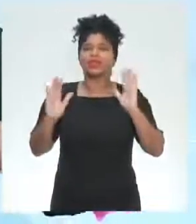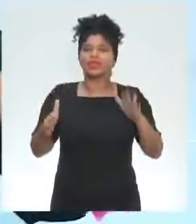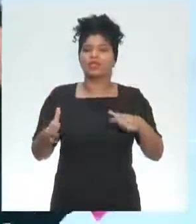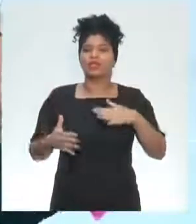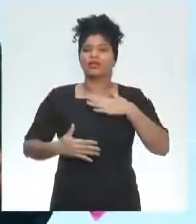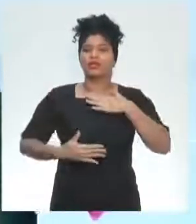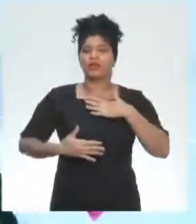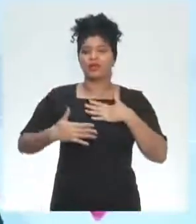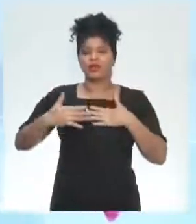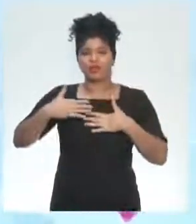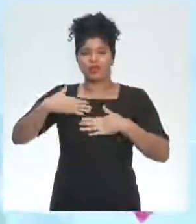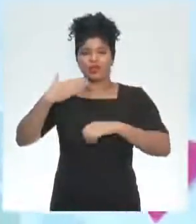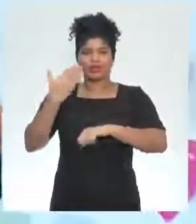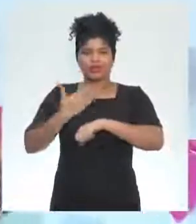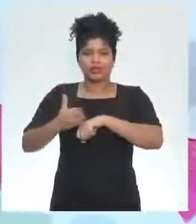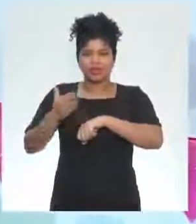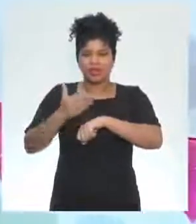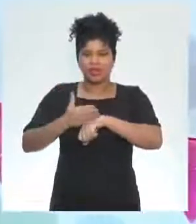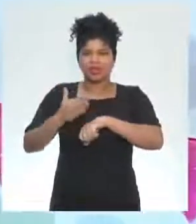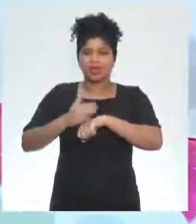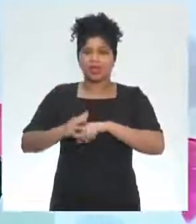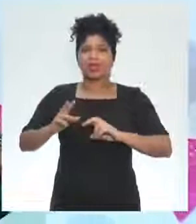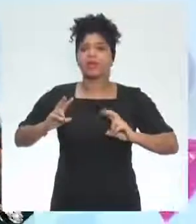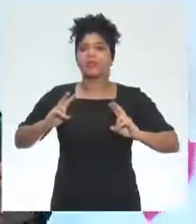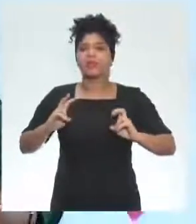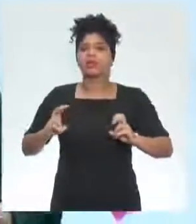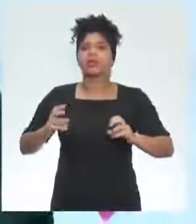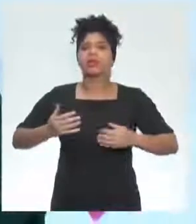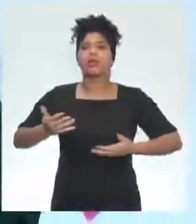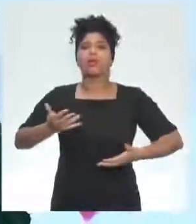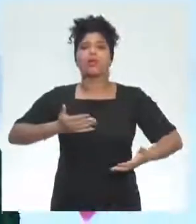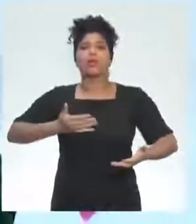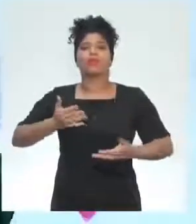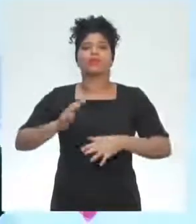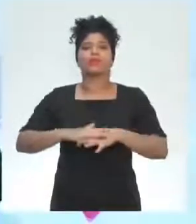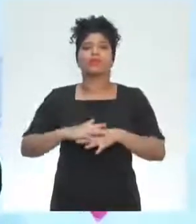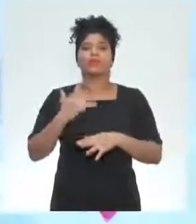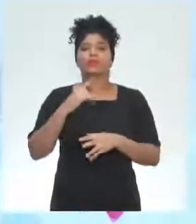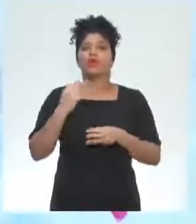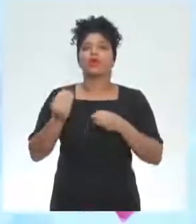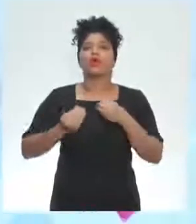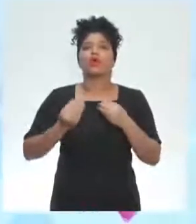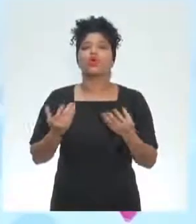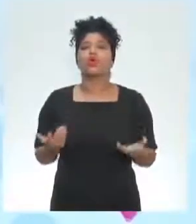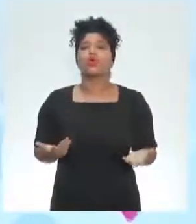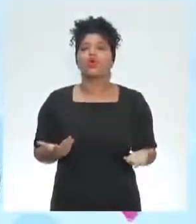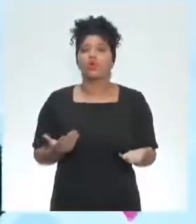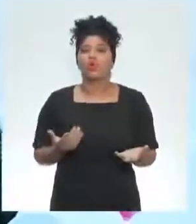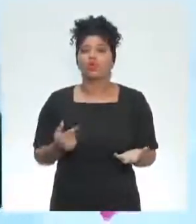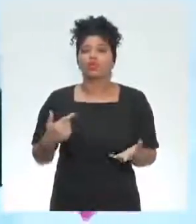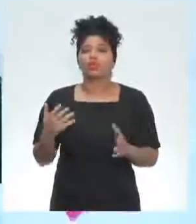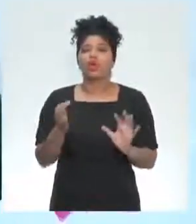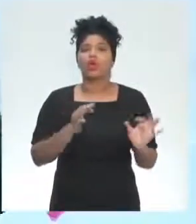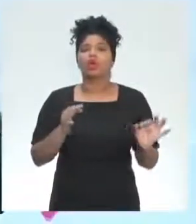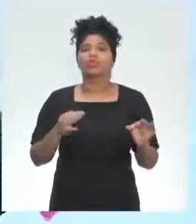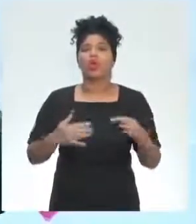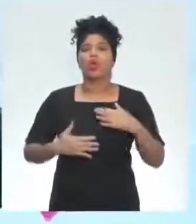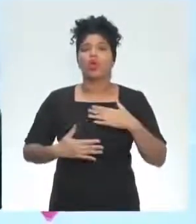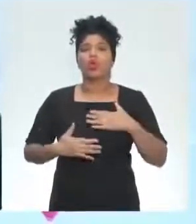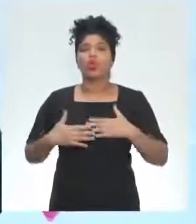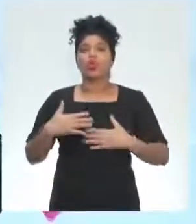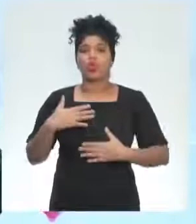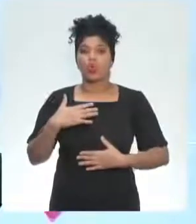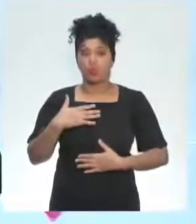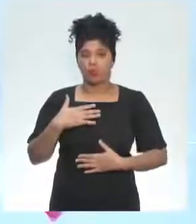artista, do dançarino, ele já percebeu quais movimentos ele vai conseguir realizar, como que a gente vai coordenar os movimentos do corpo dele